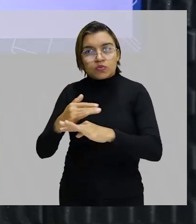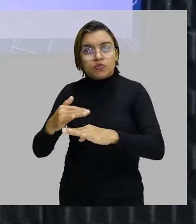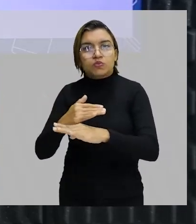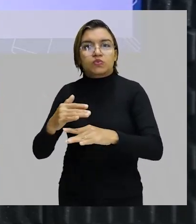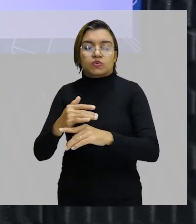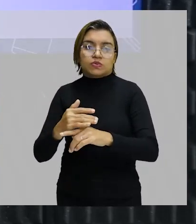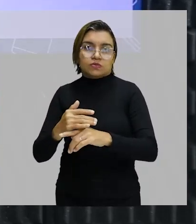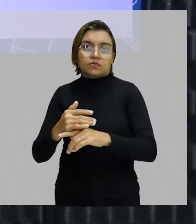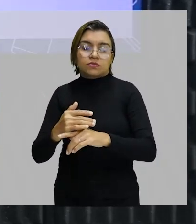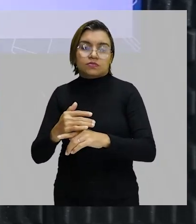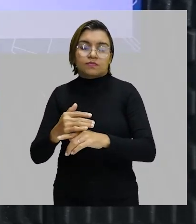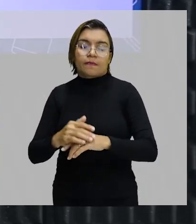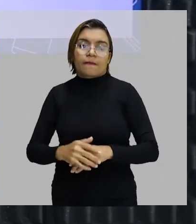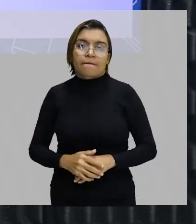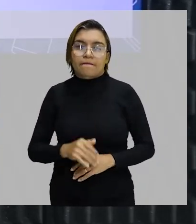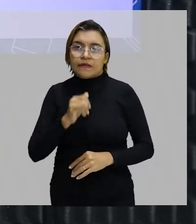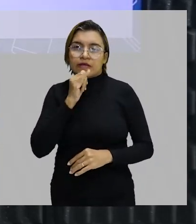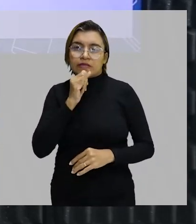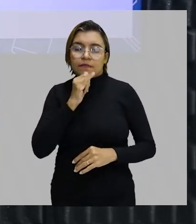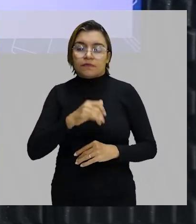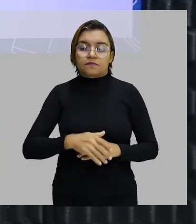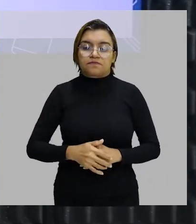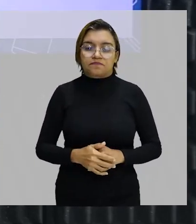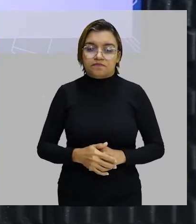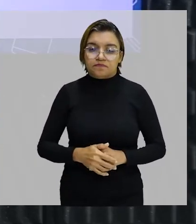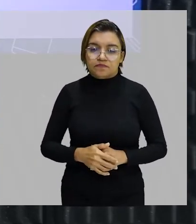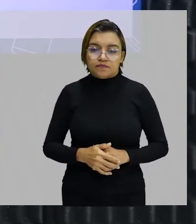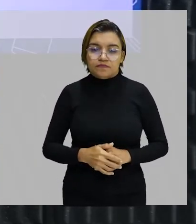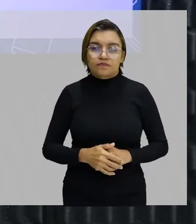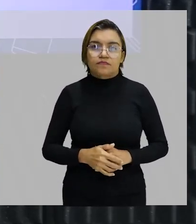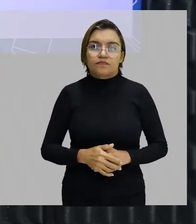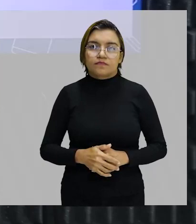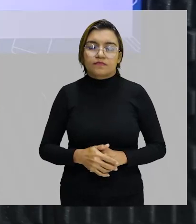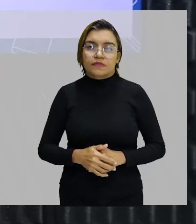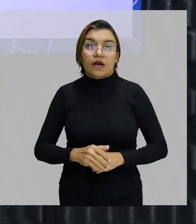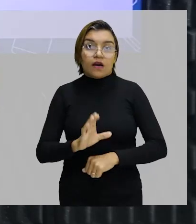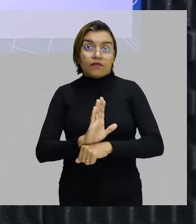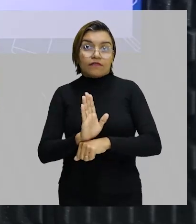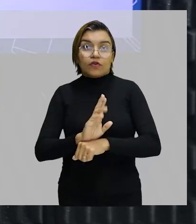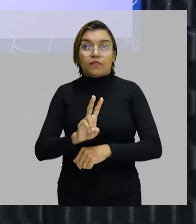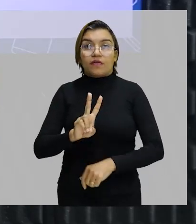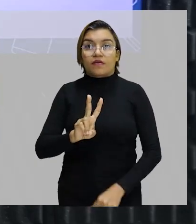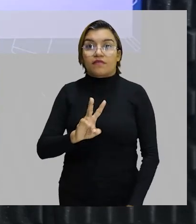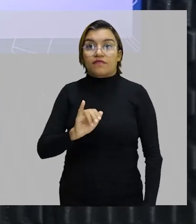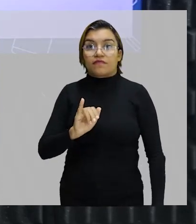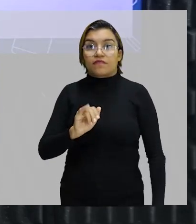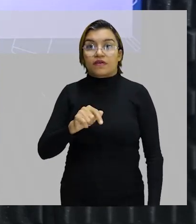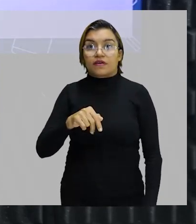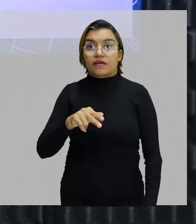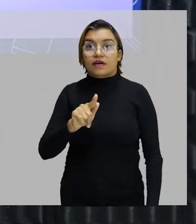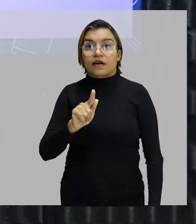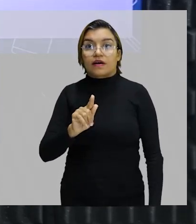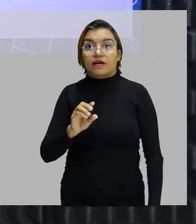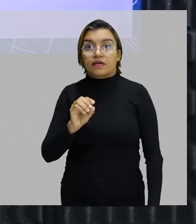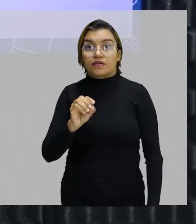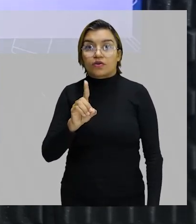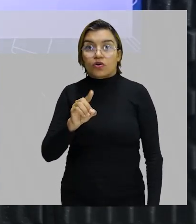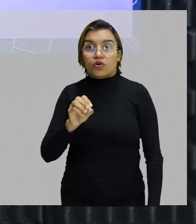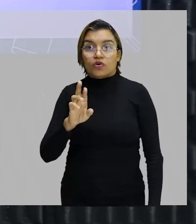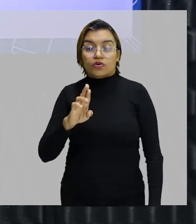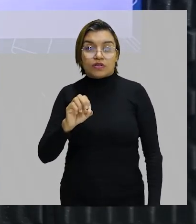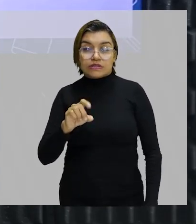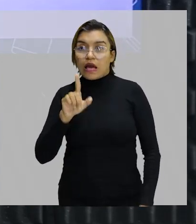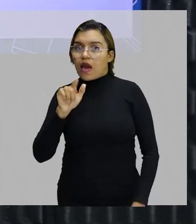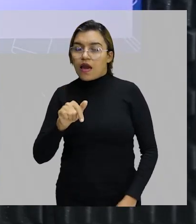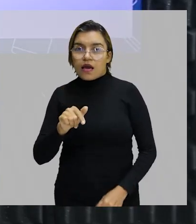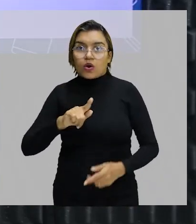cidade local e na vila. Vou te dar um exemplo fácil que é de filme. Por exemplo, Os Vingadores. Né? Quando esse filme ele é lançado, ele faz uma estreia global.